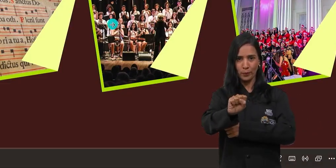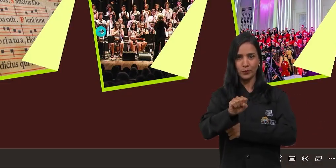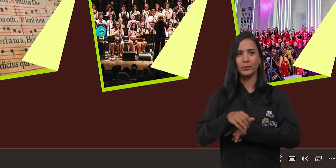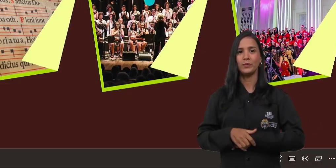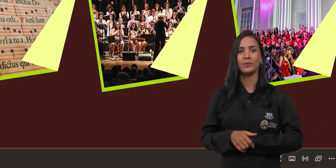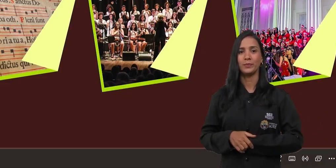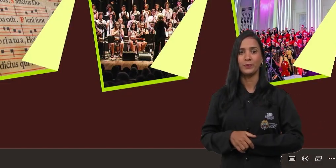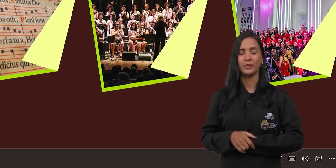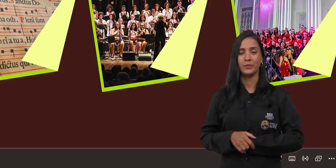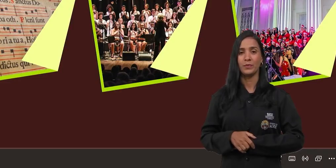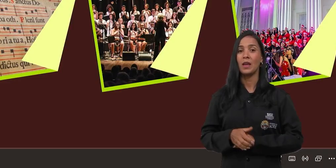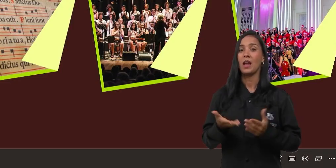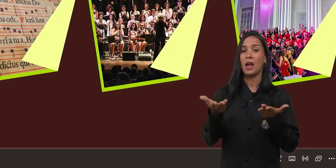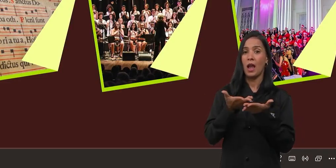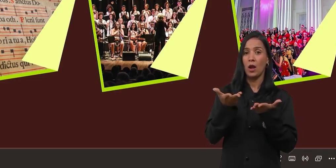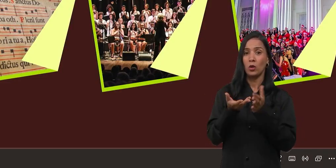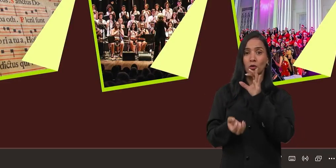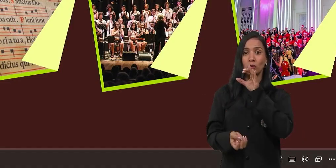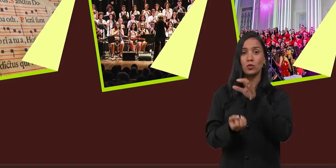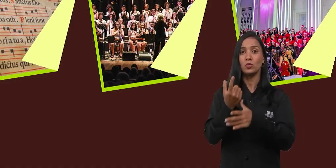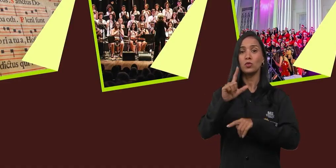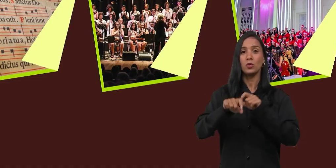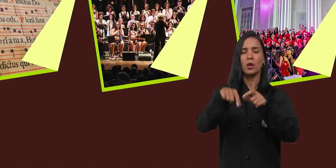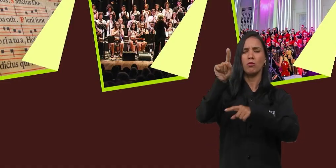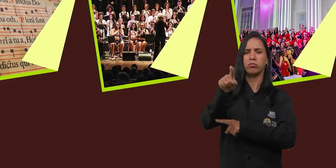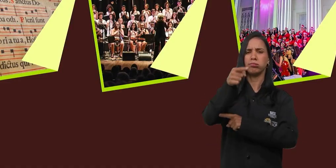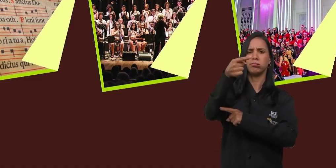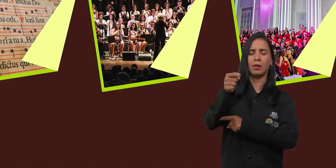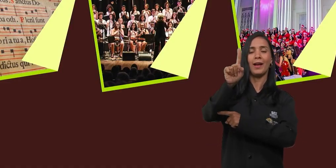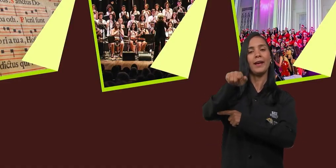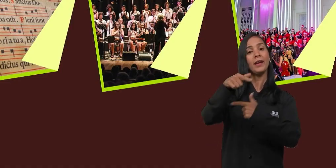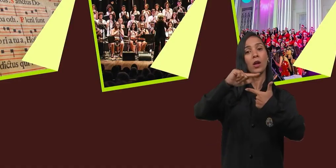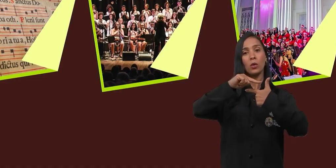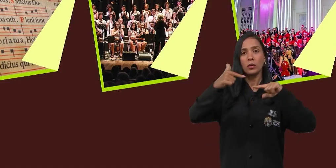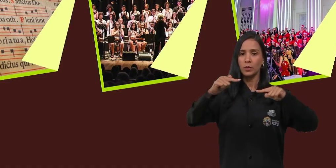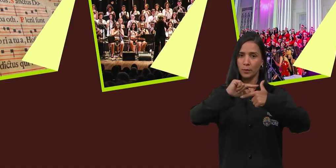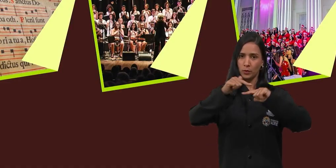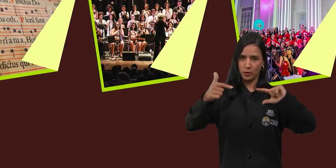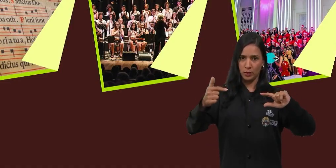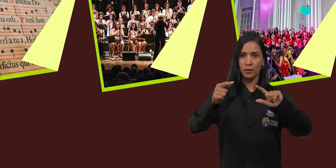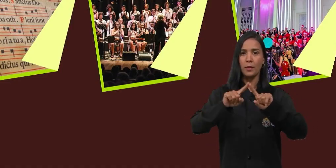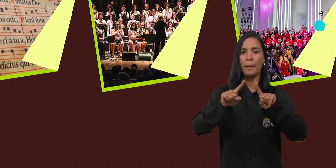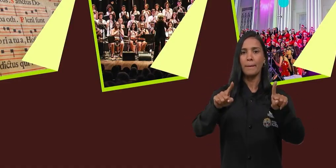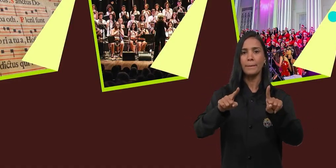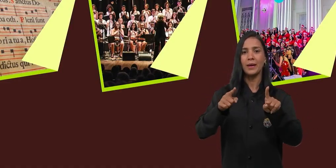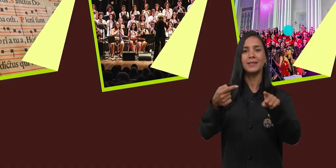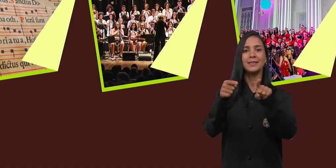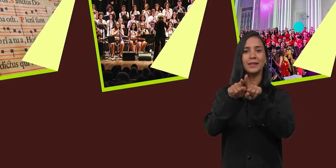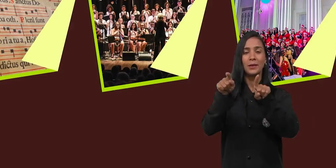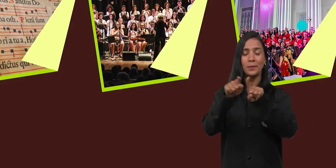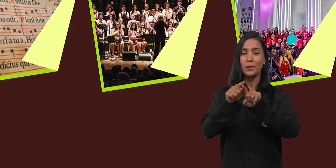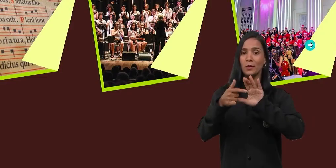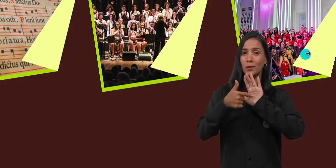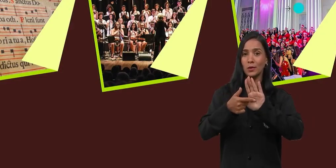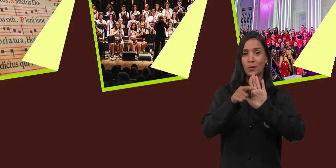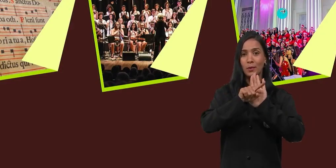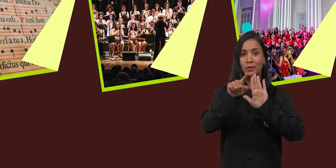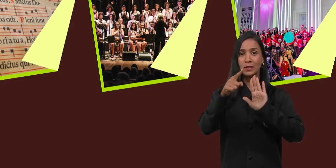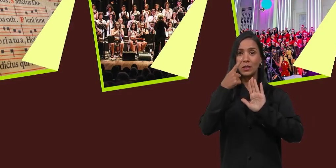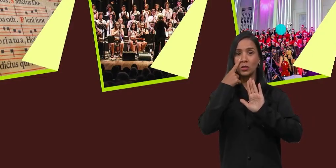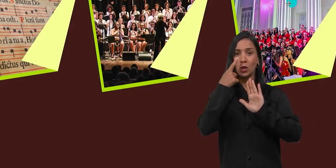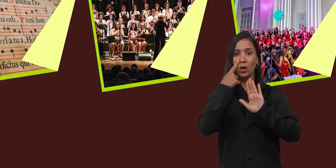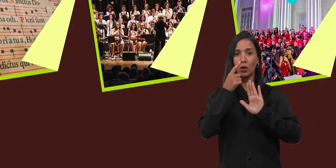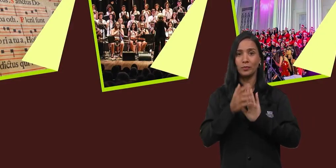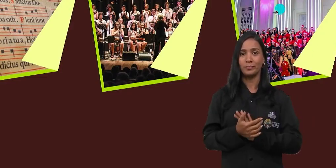aí surgiu já a orquestra, que é algo já mais contemporâneo, e vou mostrar aqui para vocês agora, olha,